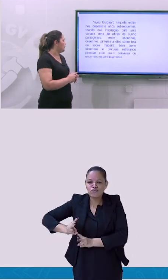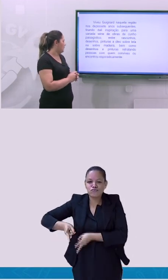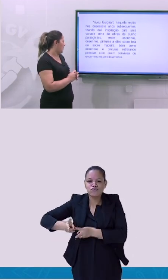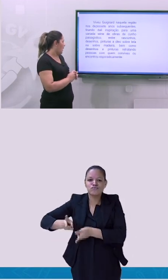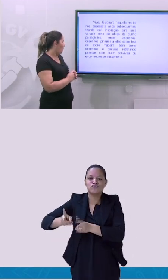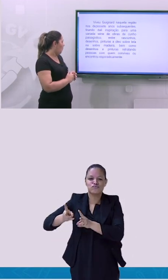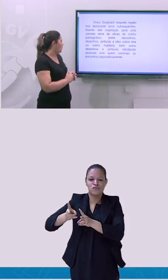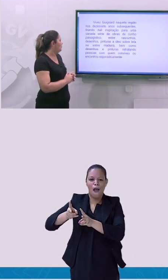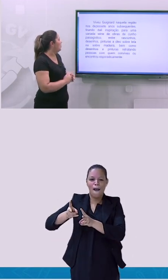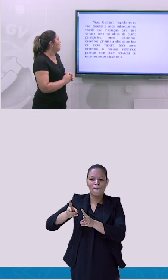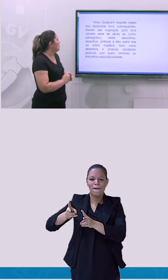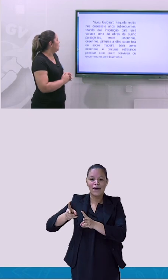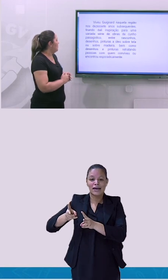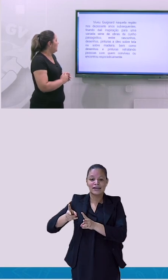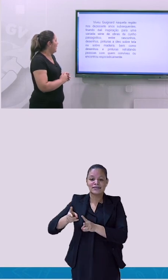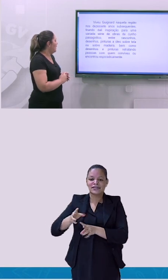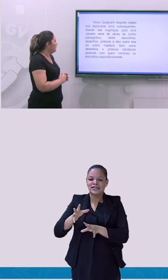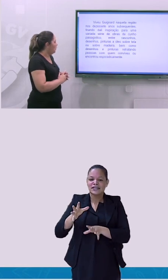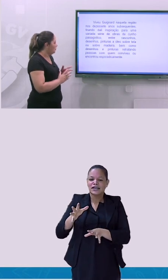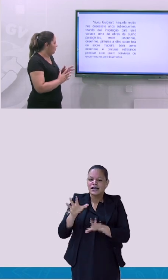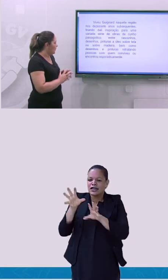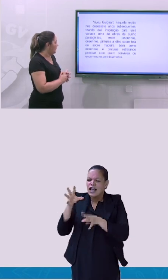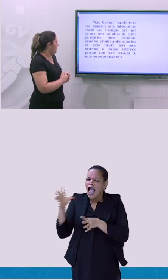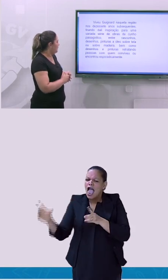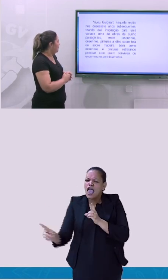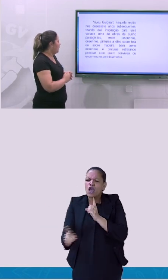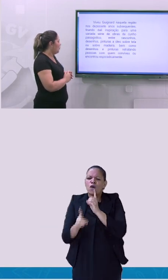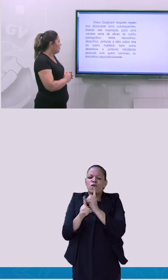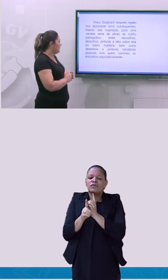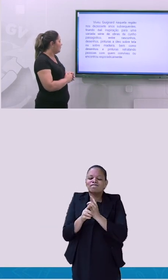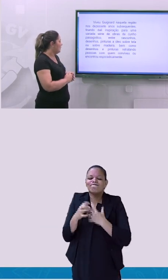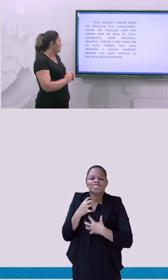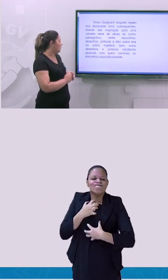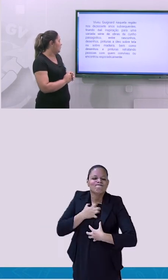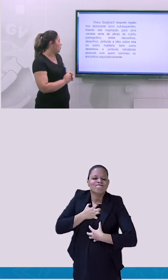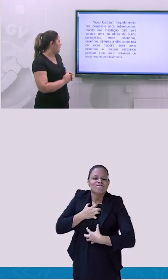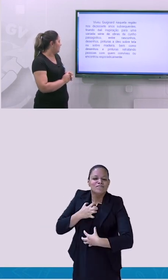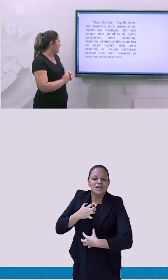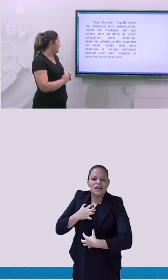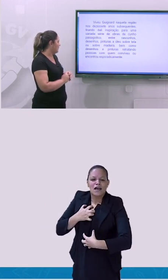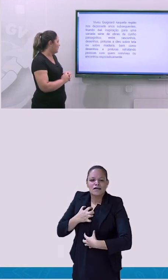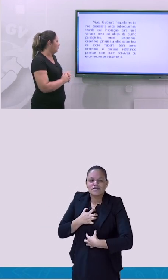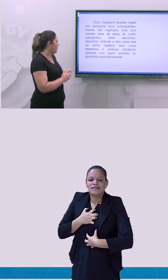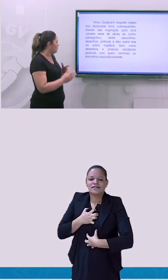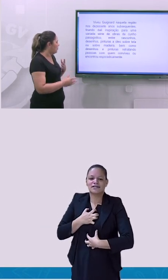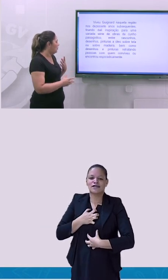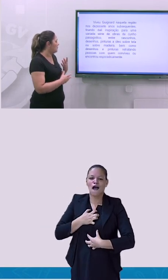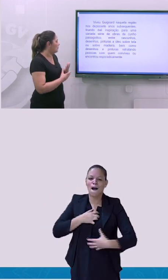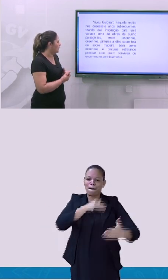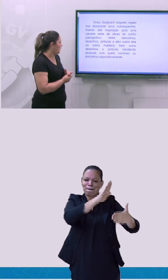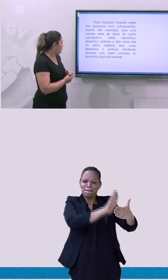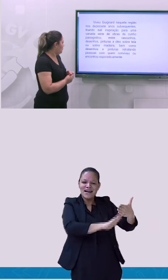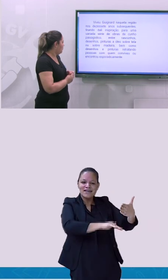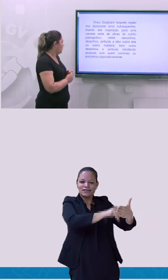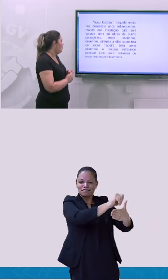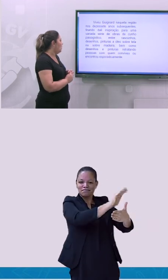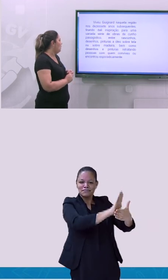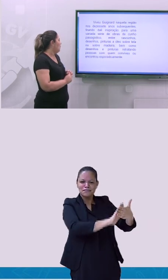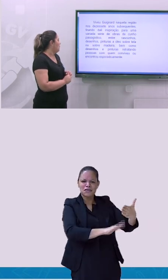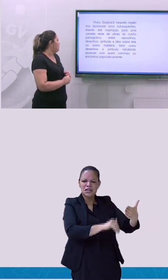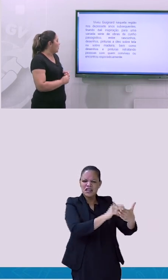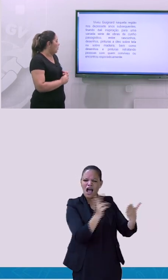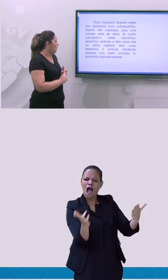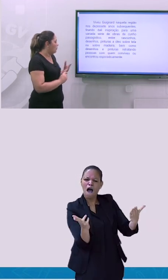desenhos, pinturas a óleo, sobre tela ou sobre madeira, bem como os desenhos e pinturas retratando pessoas com quem